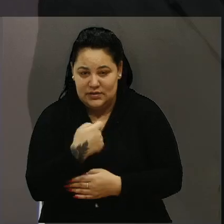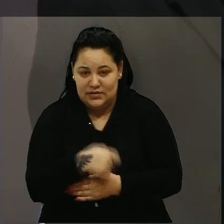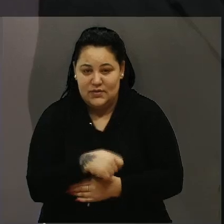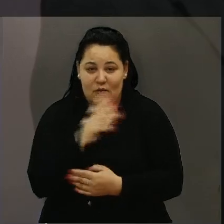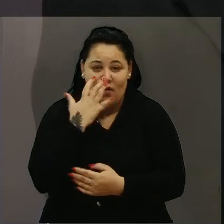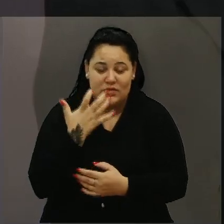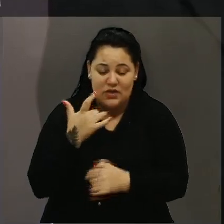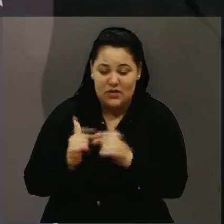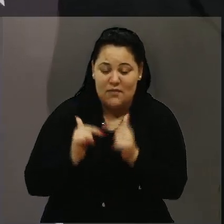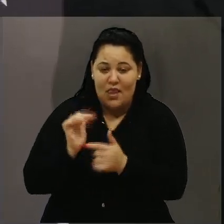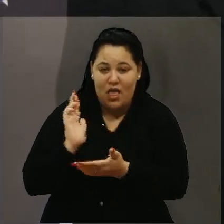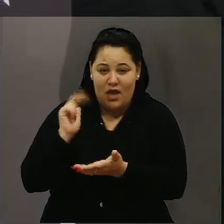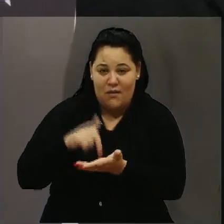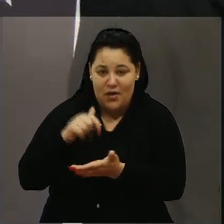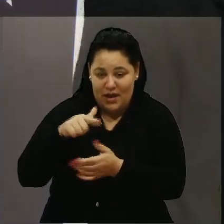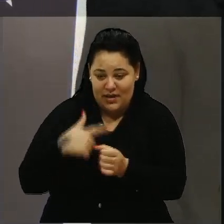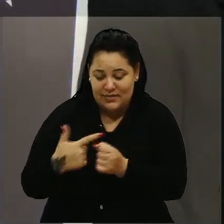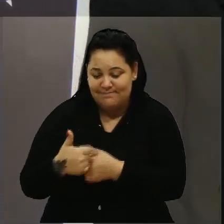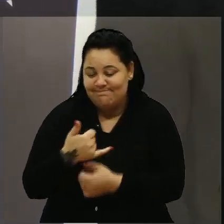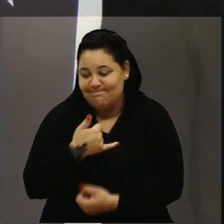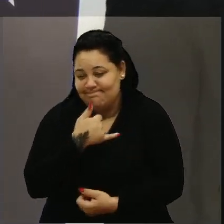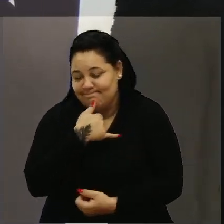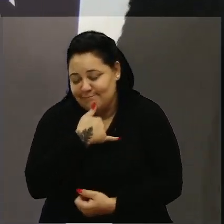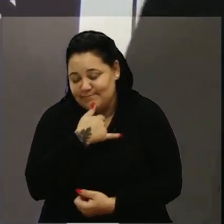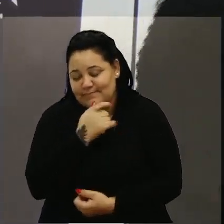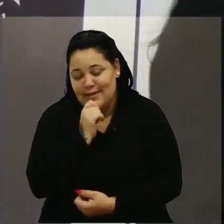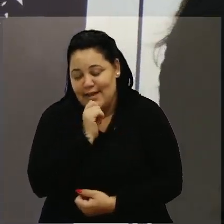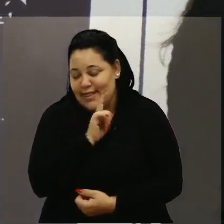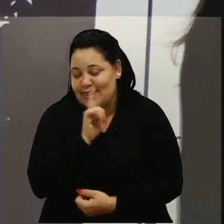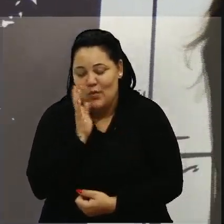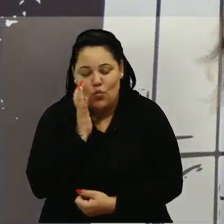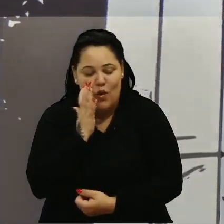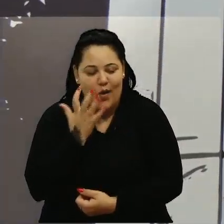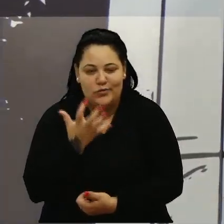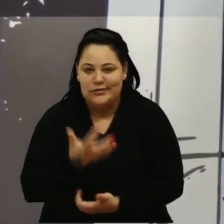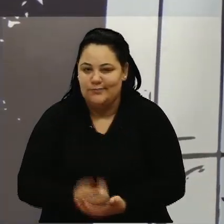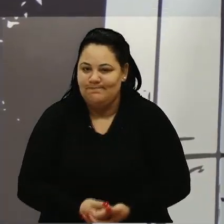realmente na nossa cidade, infelizmente, não está acontecendo. Obrigada. Obrigada pelos esclarecimentos.